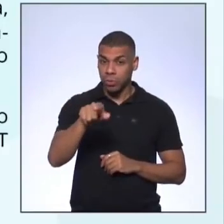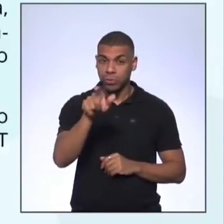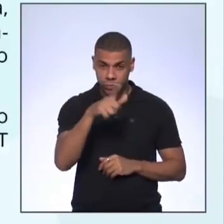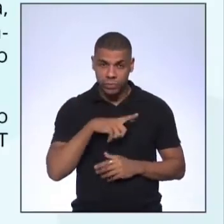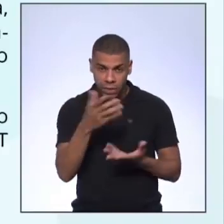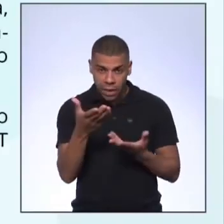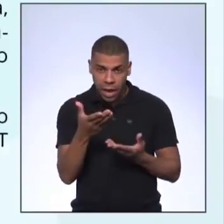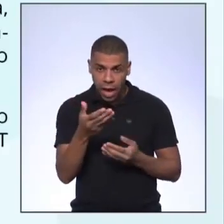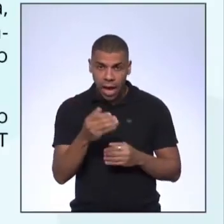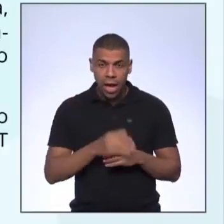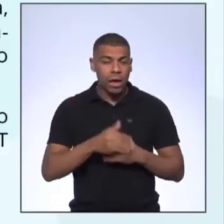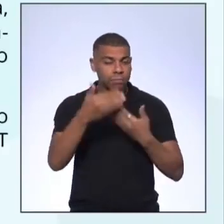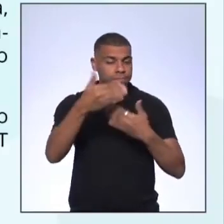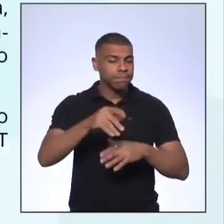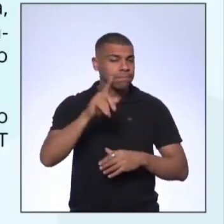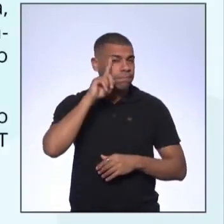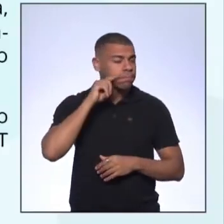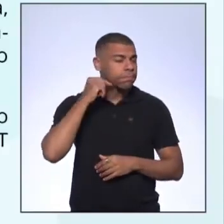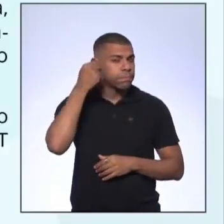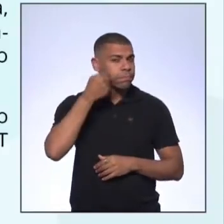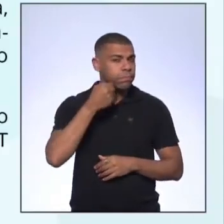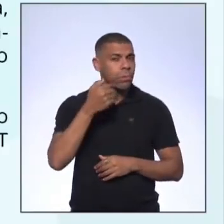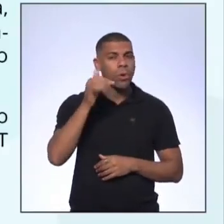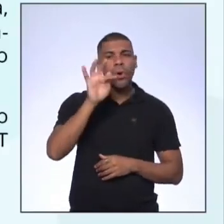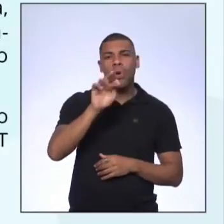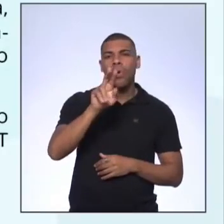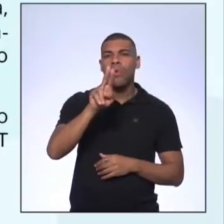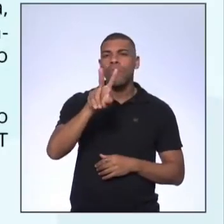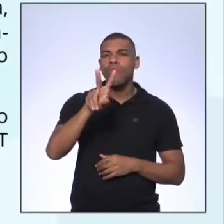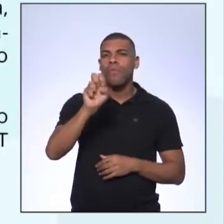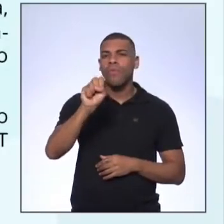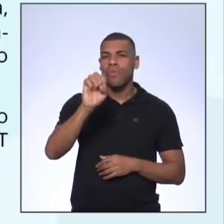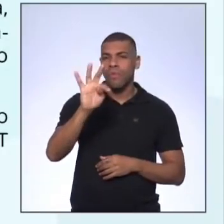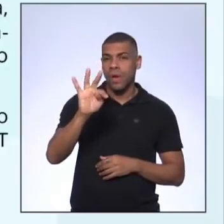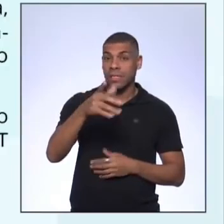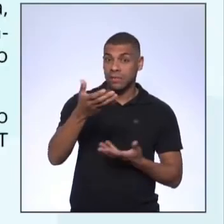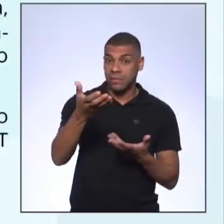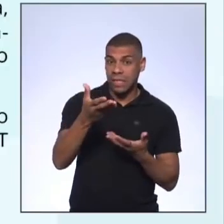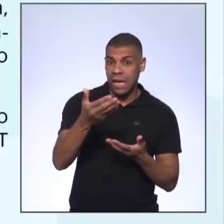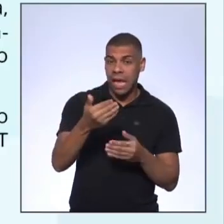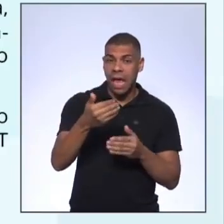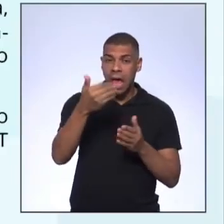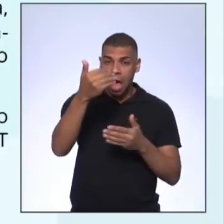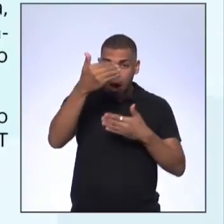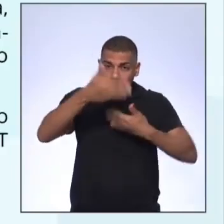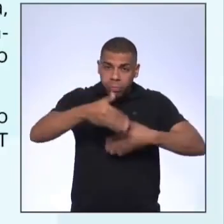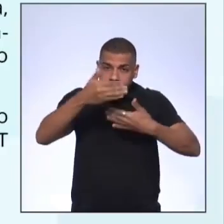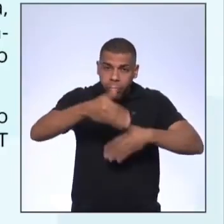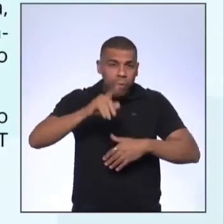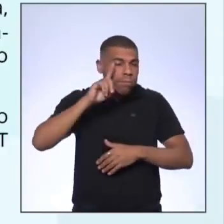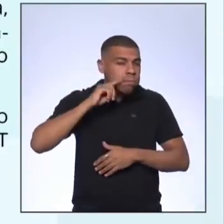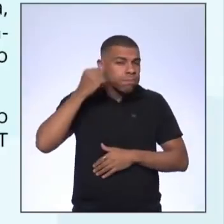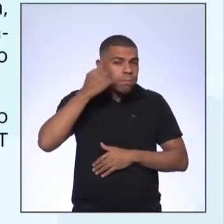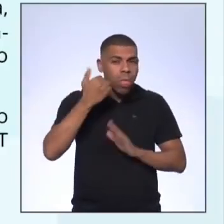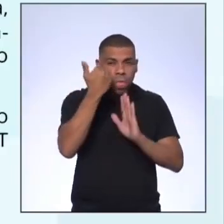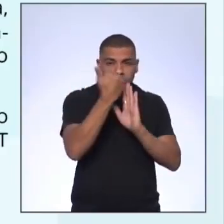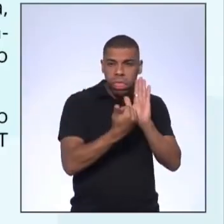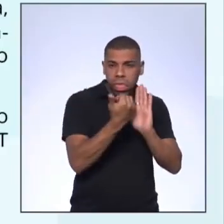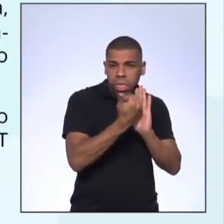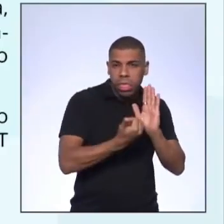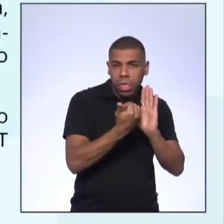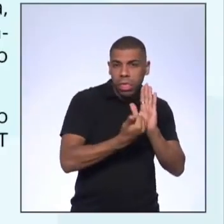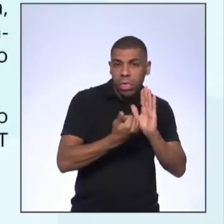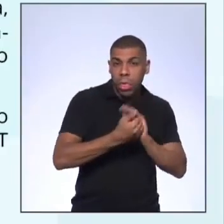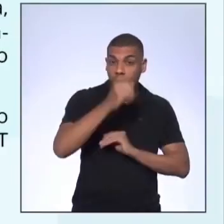em solicitar, FUVEST 2021. O estudante interessado em solicitar isenção ou redução de taxa deverá